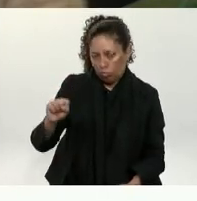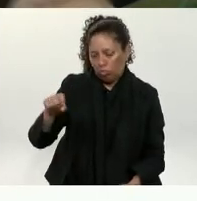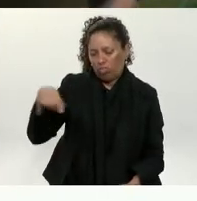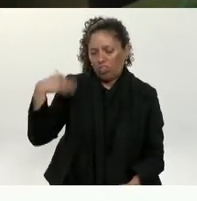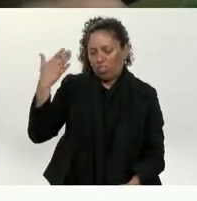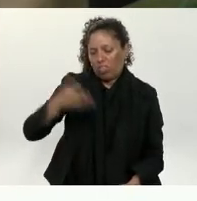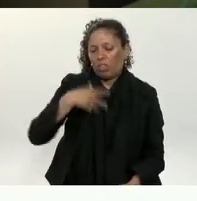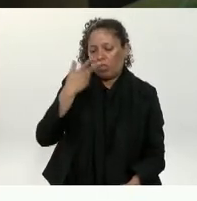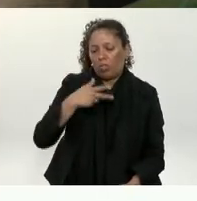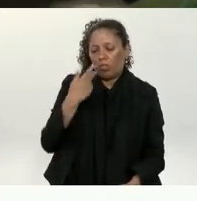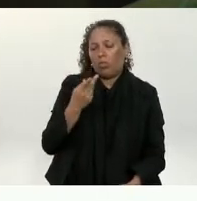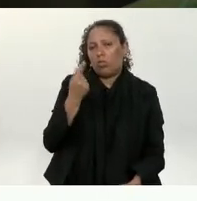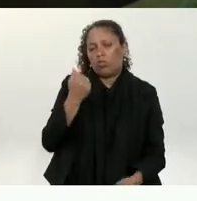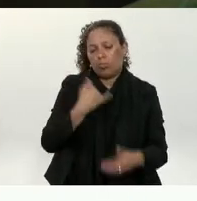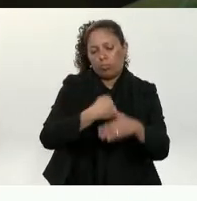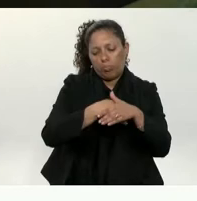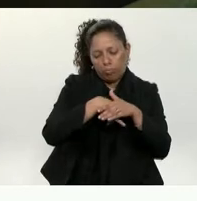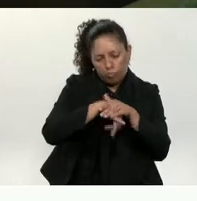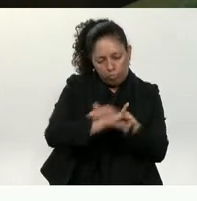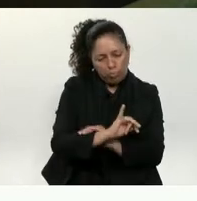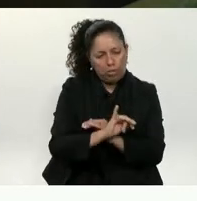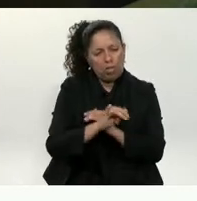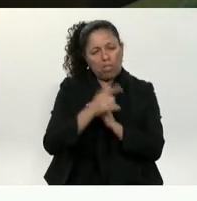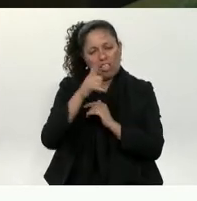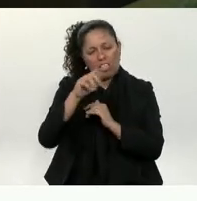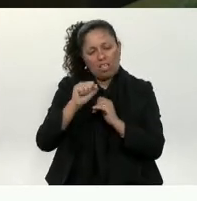investimento, de expansão de rede, da melhoria para o consumidor